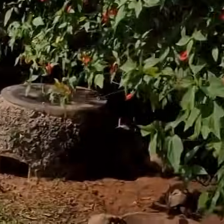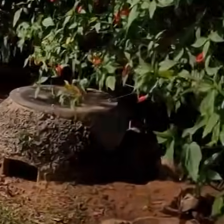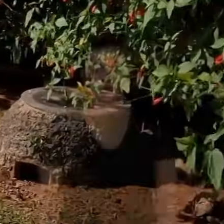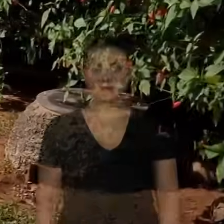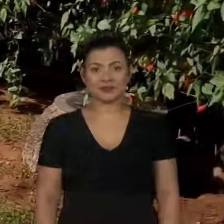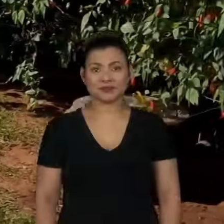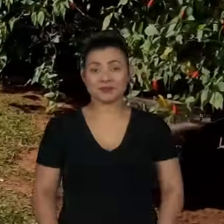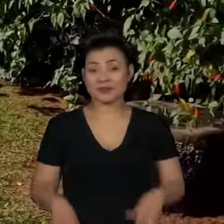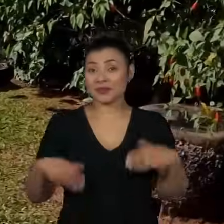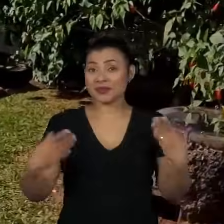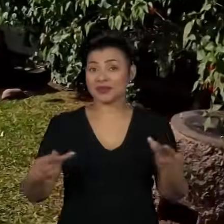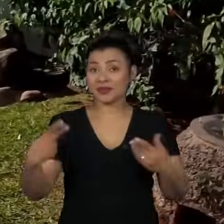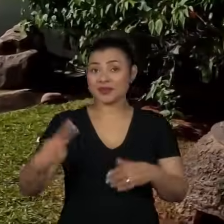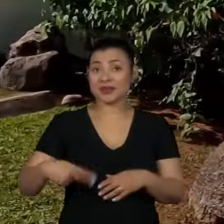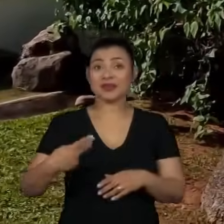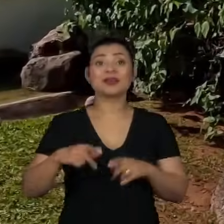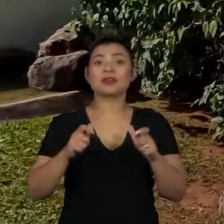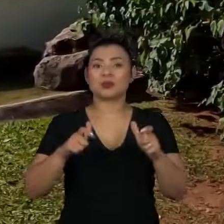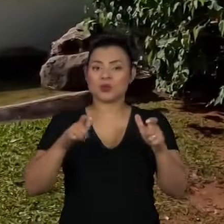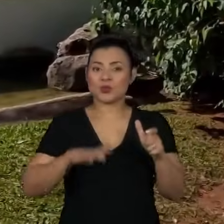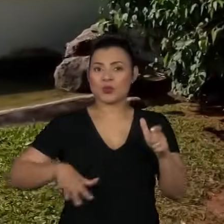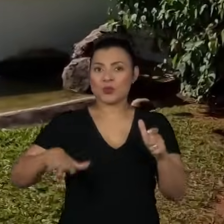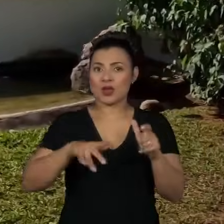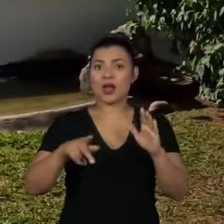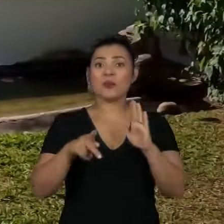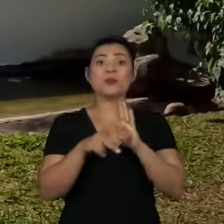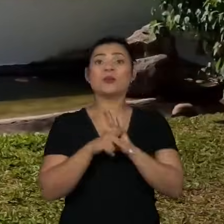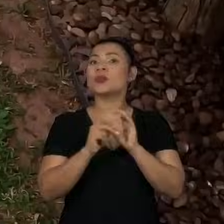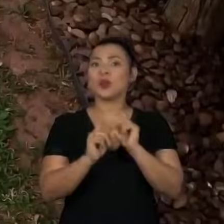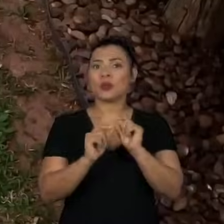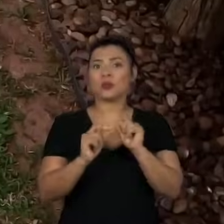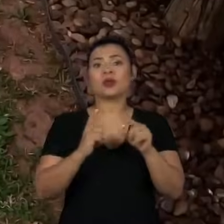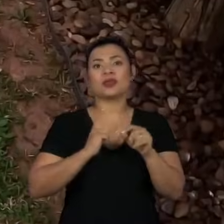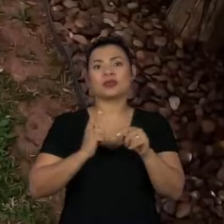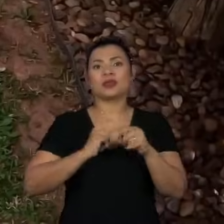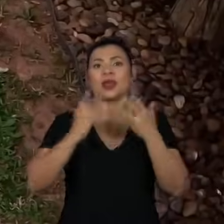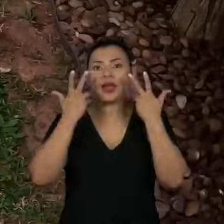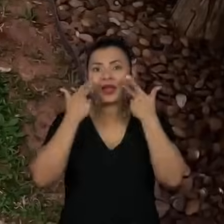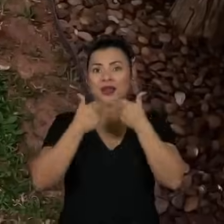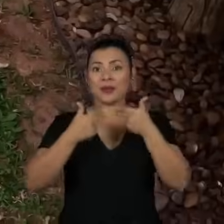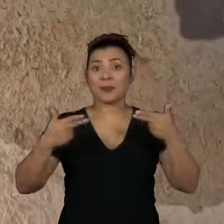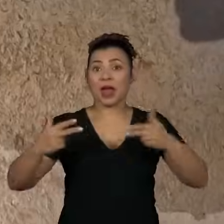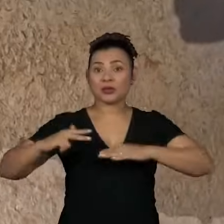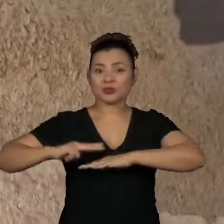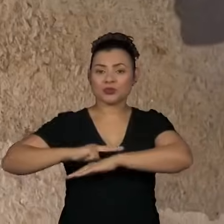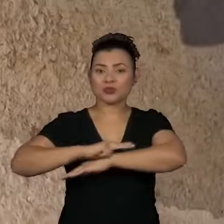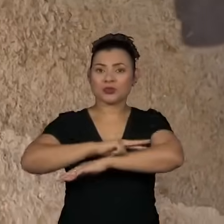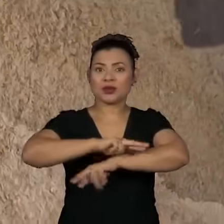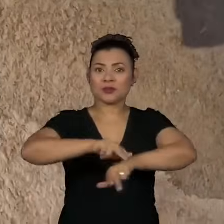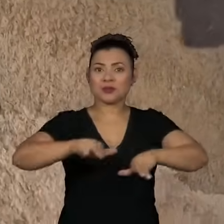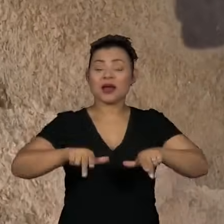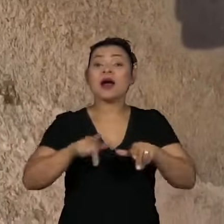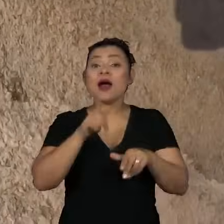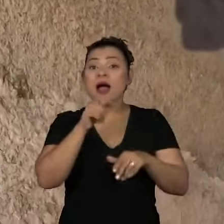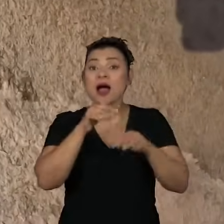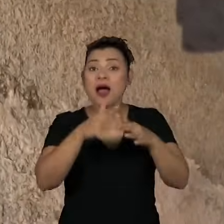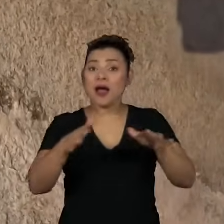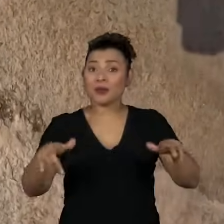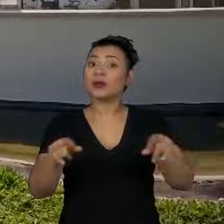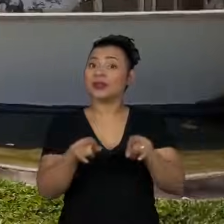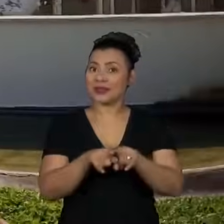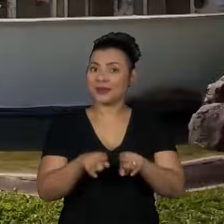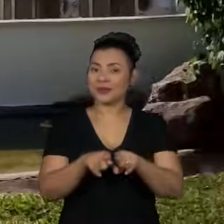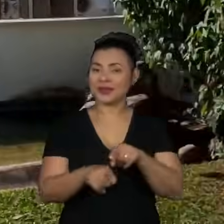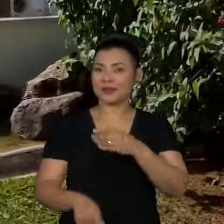Então, esse aqui é nosso repitário, né? Onde a gente está com os quelônios e lagartos, né? Os nossos animais terrestres e aquáticos. Eu vou dar um